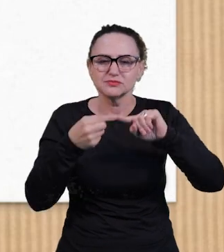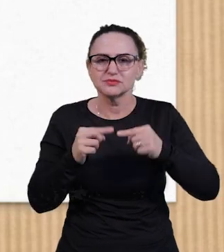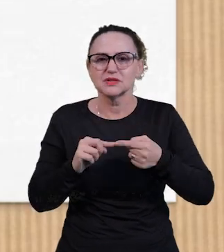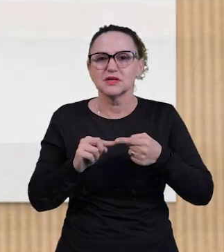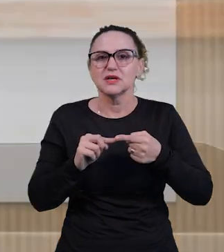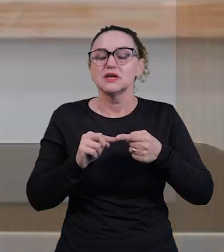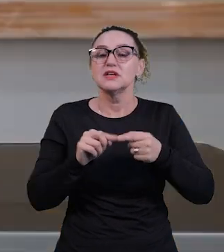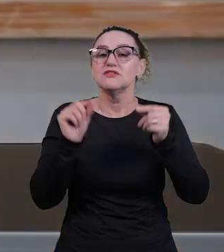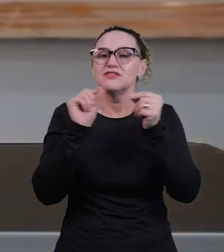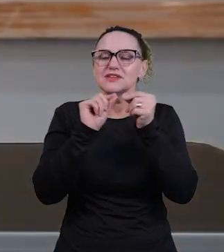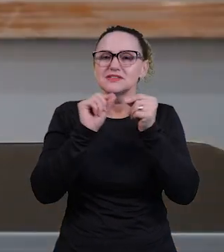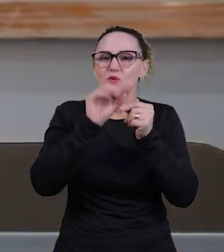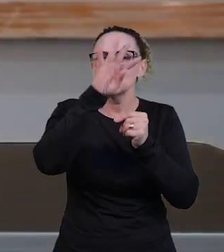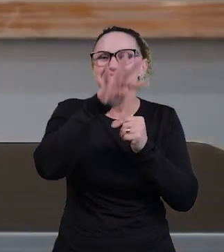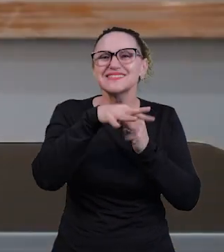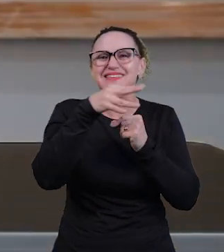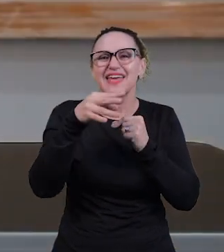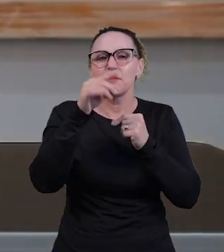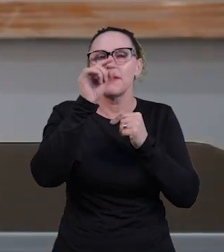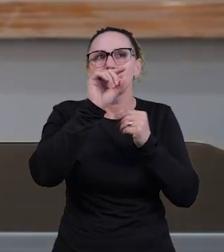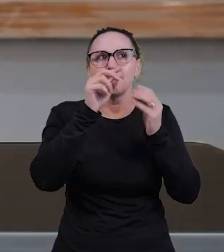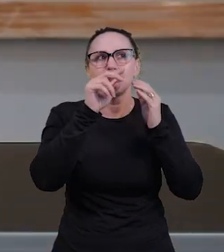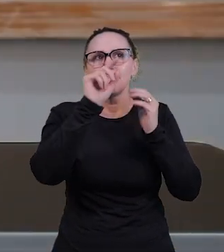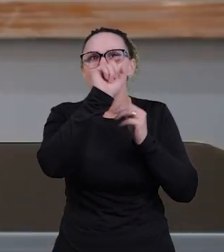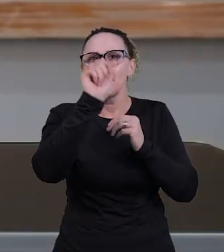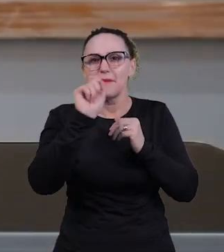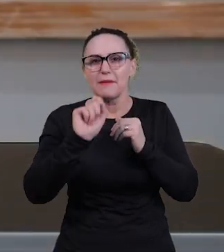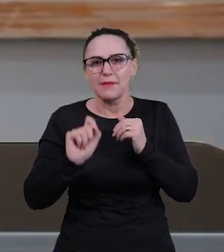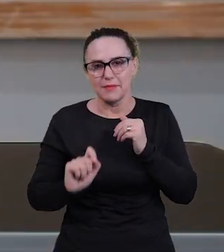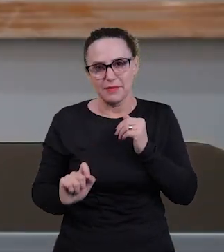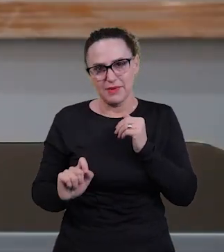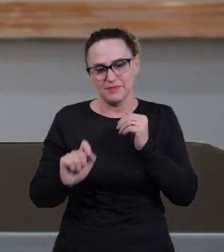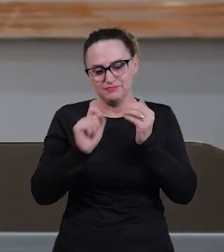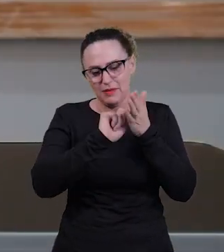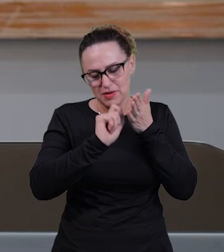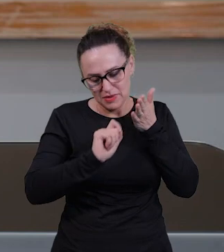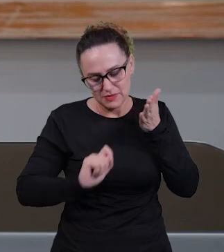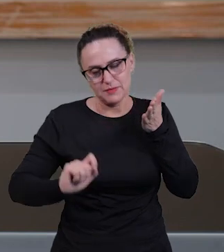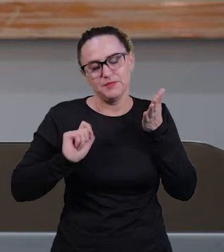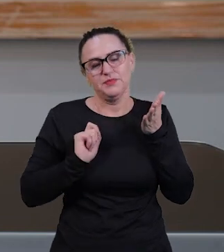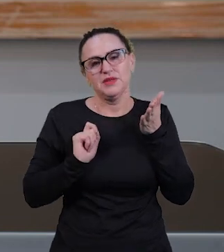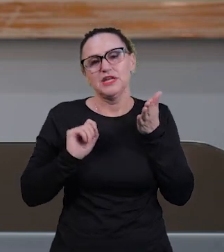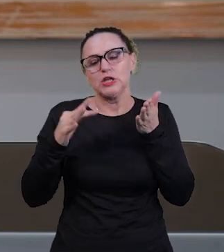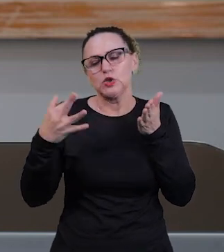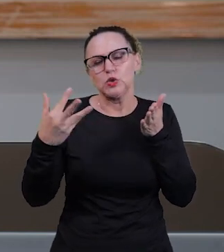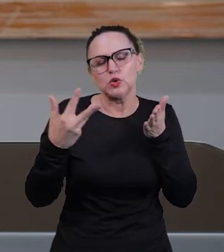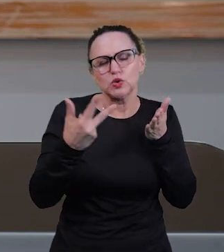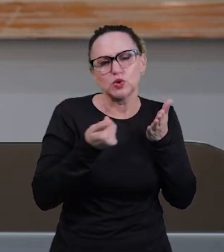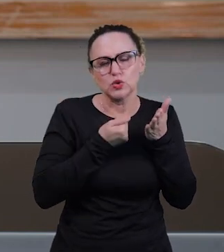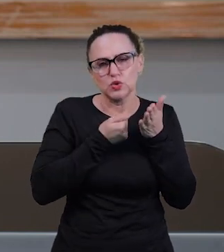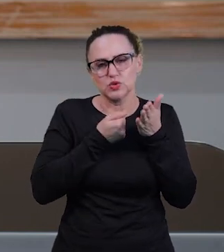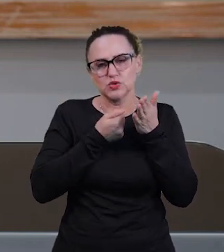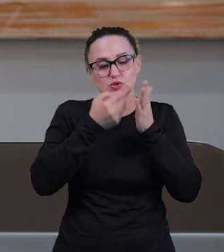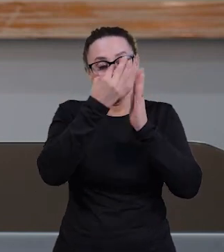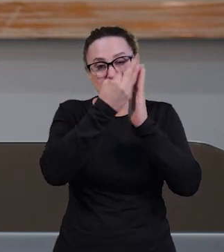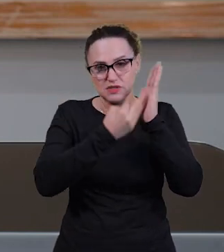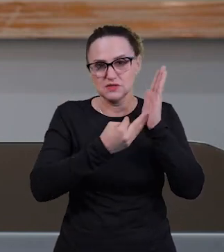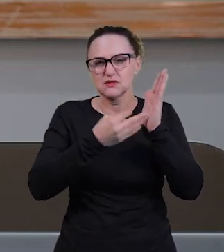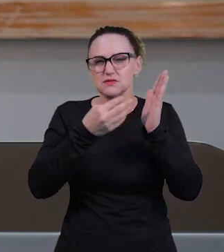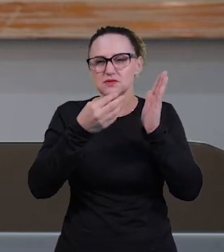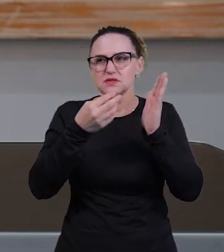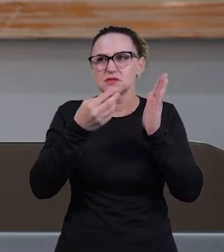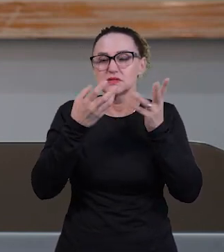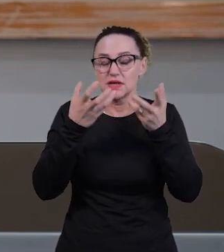um esquema do texto. Então, todos aqueles textos que vocês pretendem, de alguma forma, utilizar